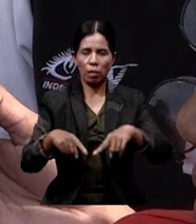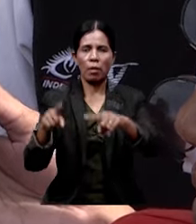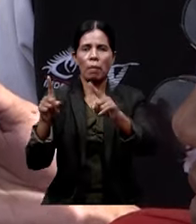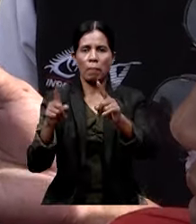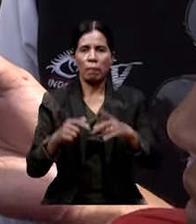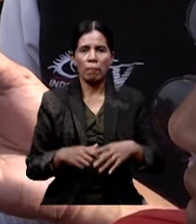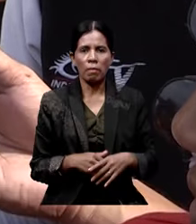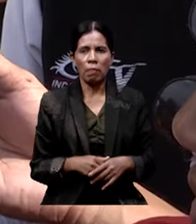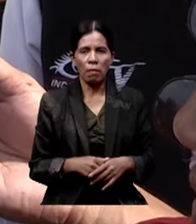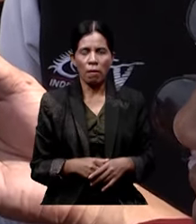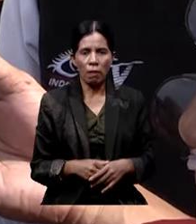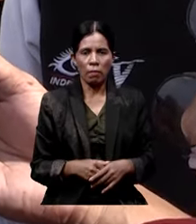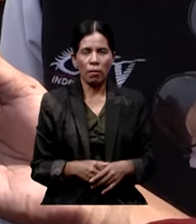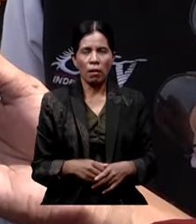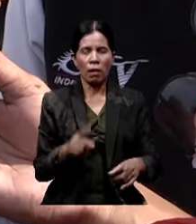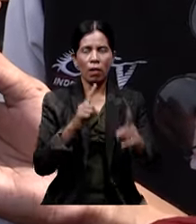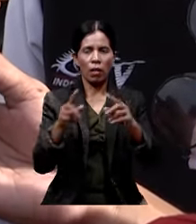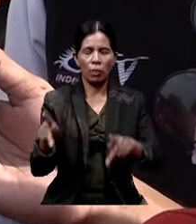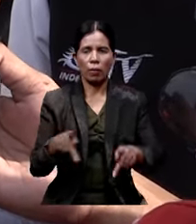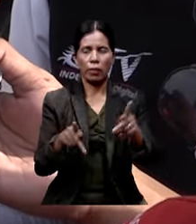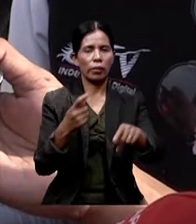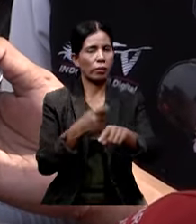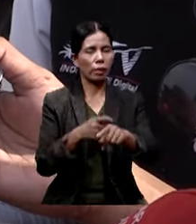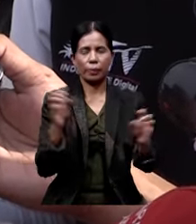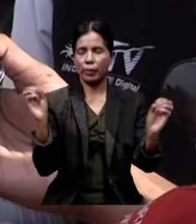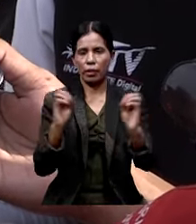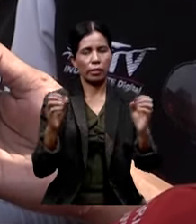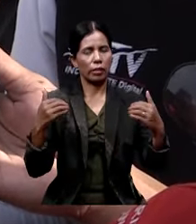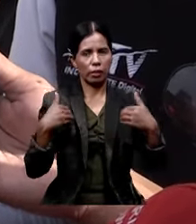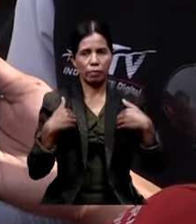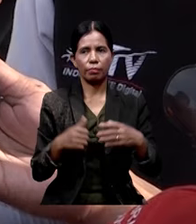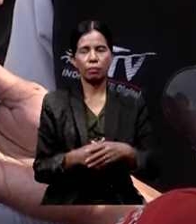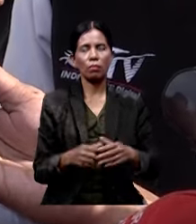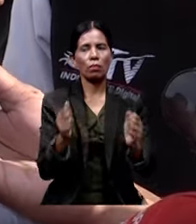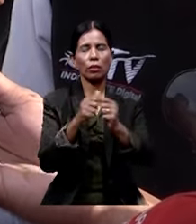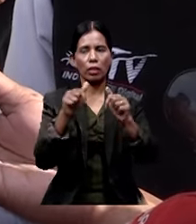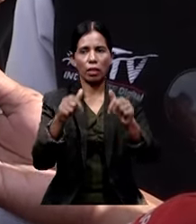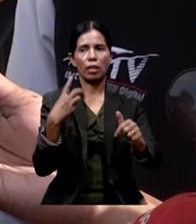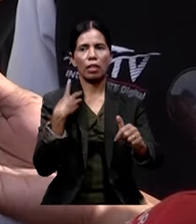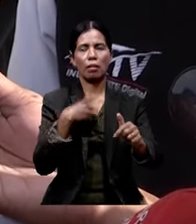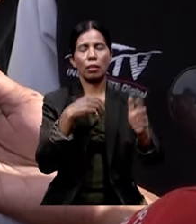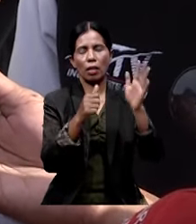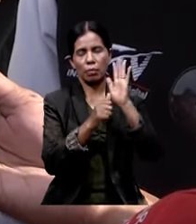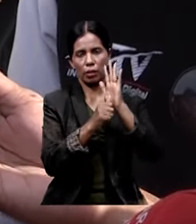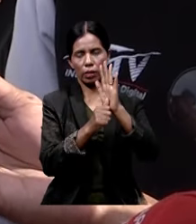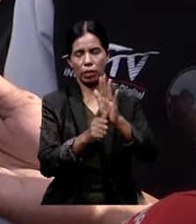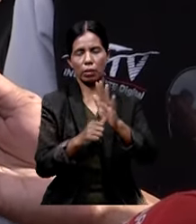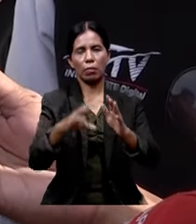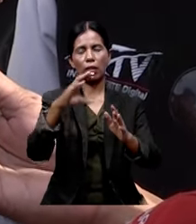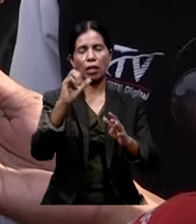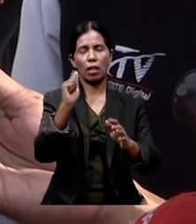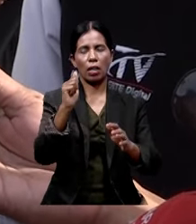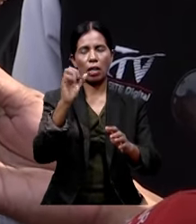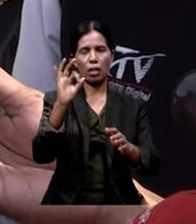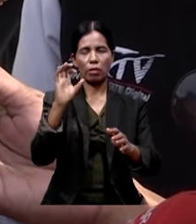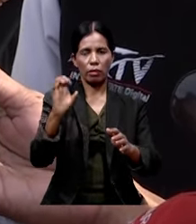concurso público tempo lato. Hoy jane maka mi apresenta bahi kafe atau halo